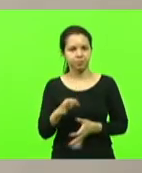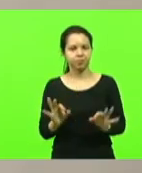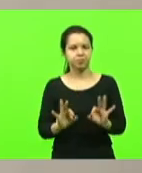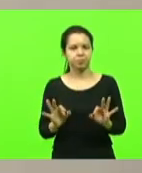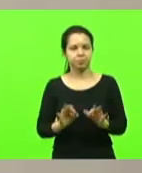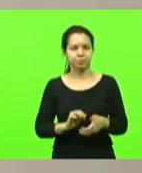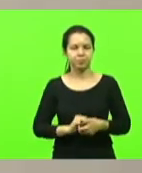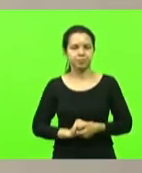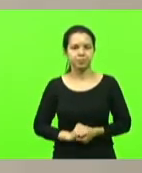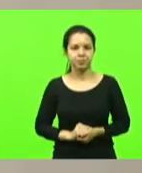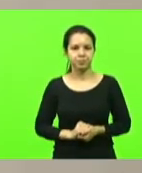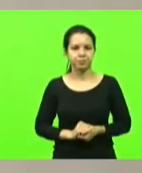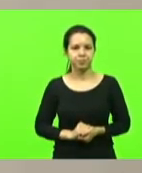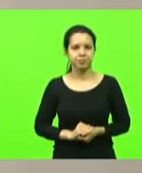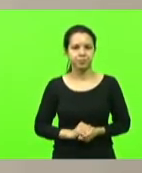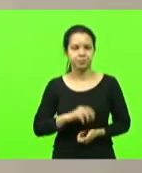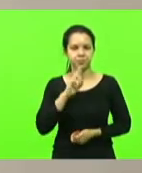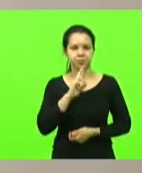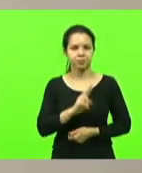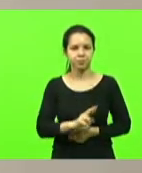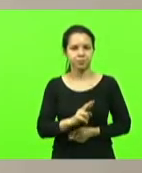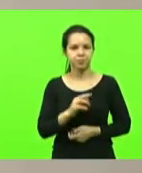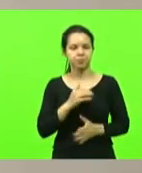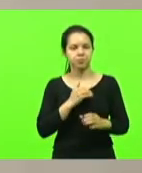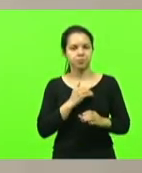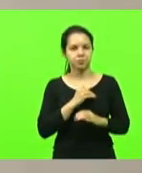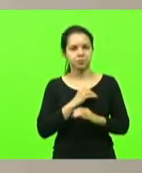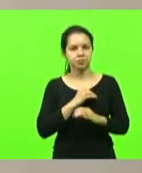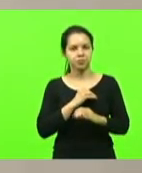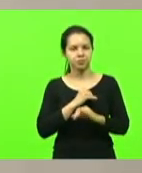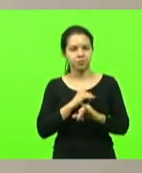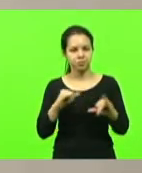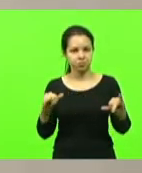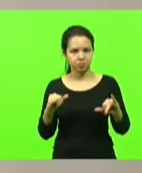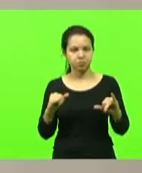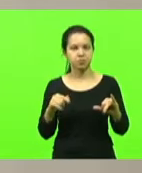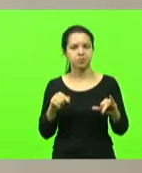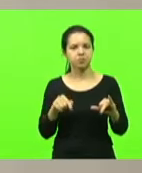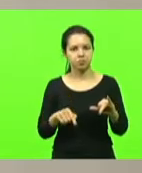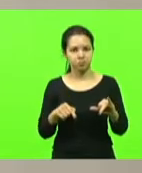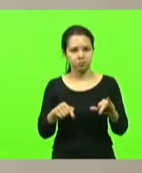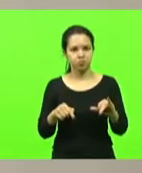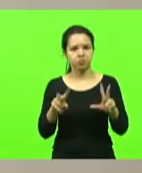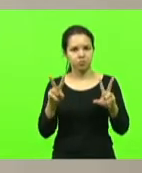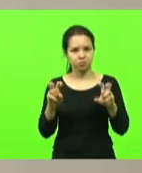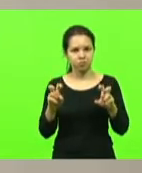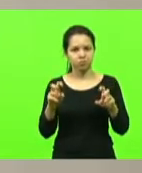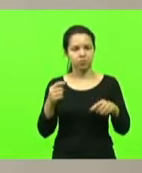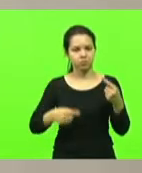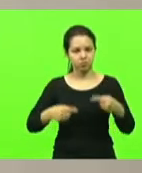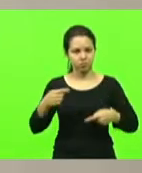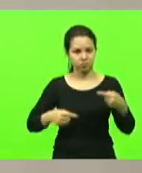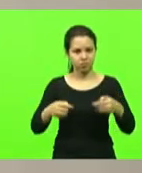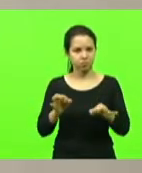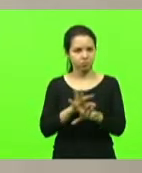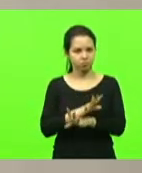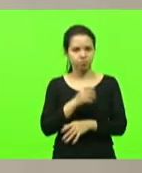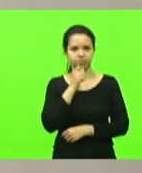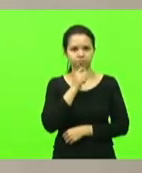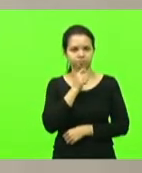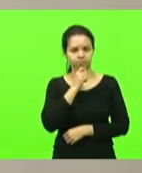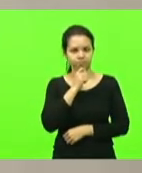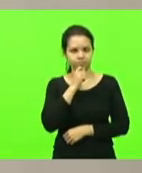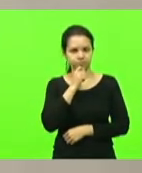cabíveis. Respondendo a Vossa Excelência, eu comunico que essa matéria ela não está pronta para ser deliberada em plenário. Todas as matérias, desde